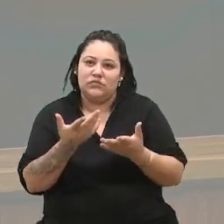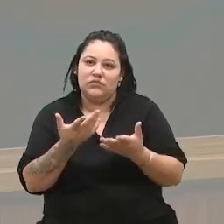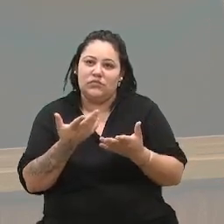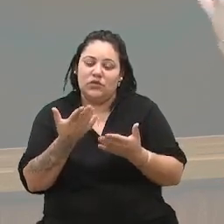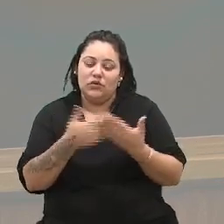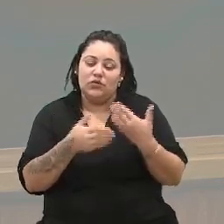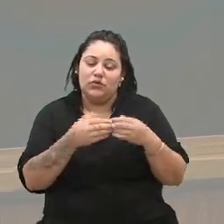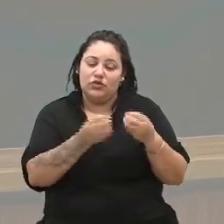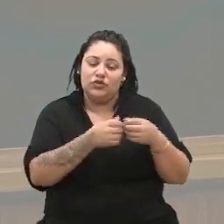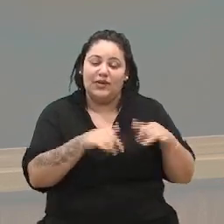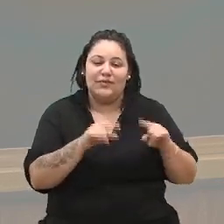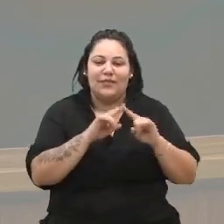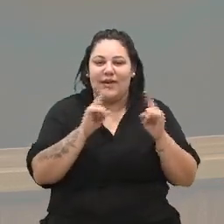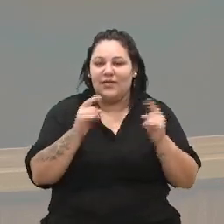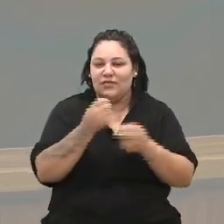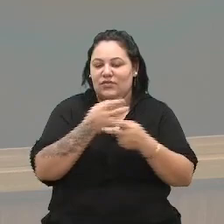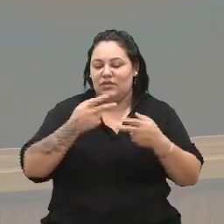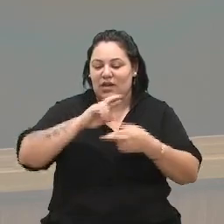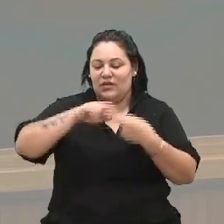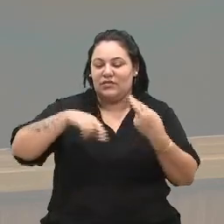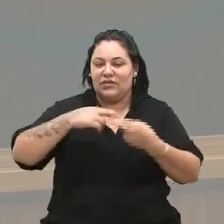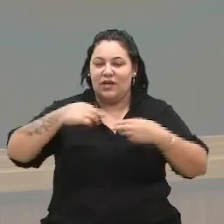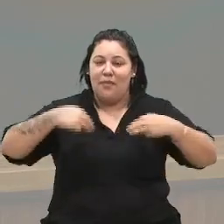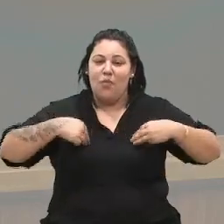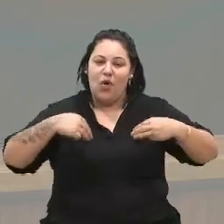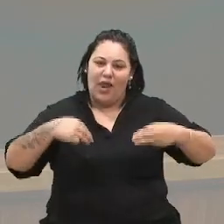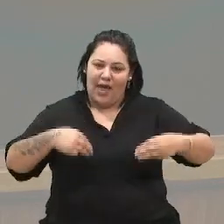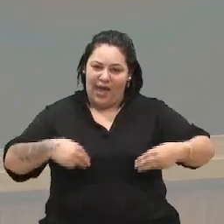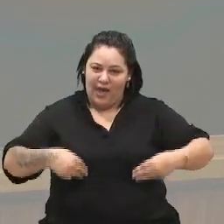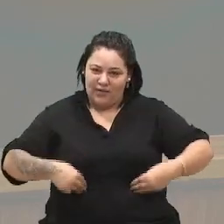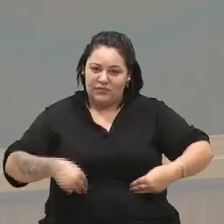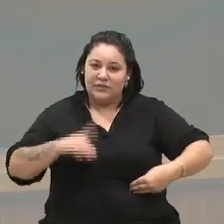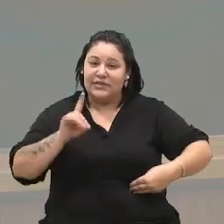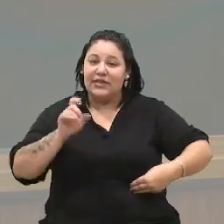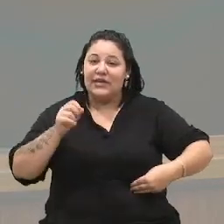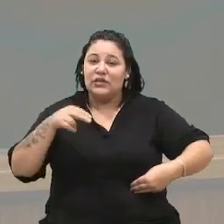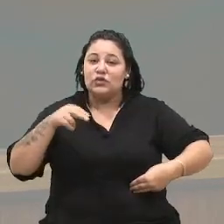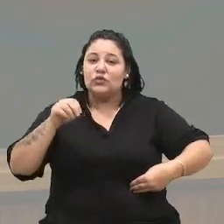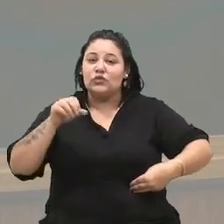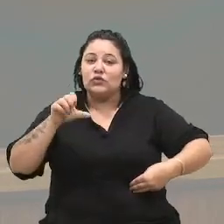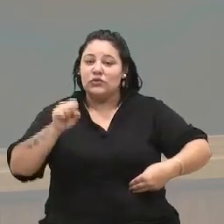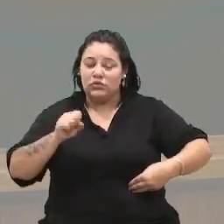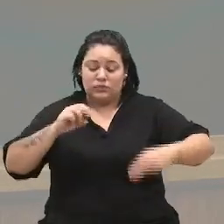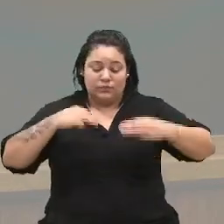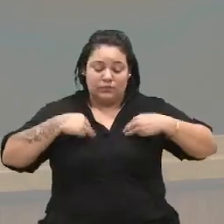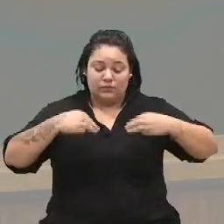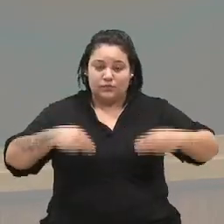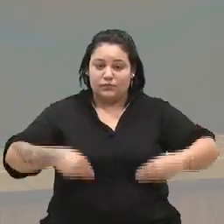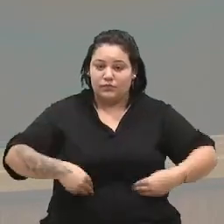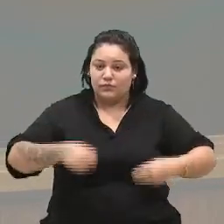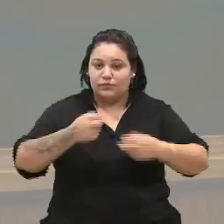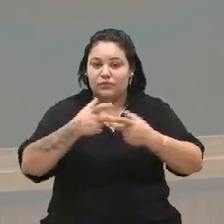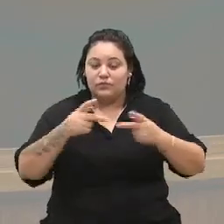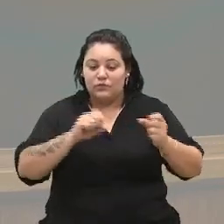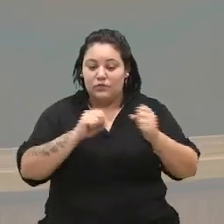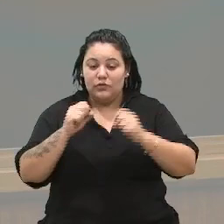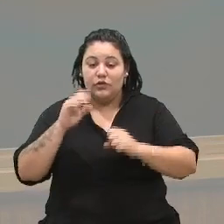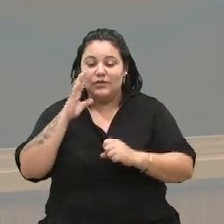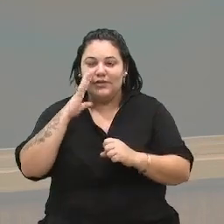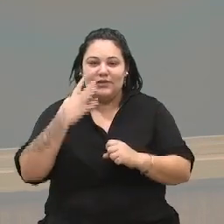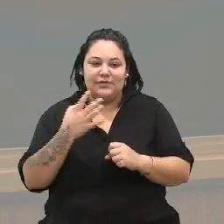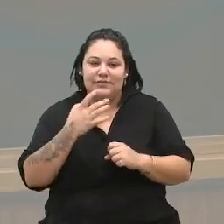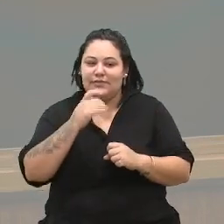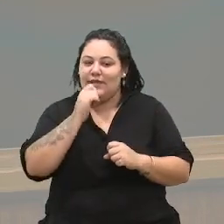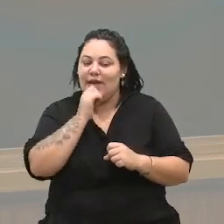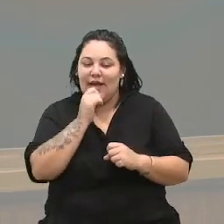danos morais, todos eventuais ganhos que poderiam acontecer, não estão sendo